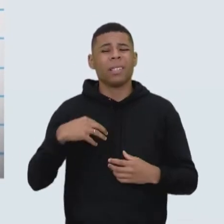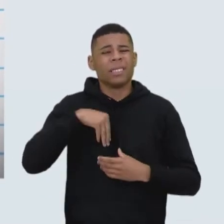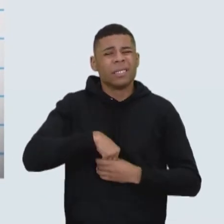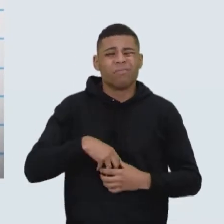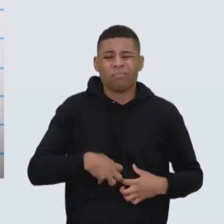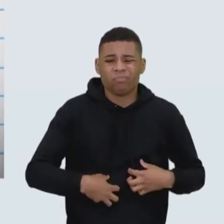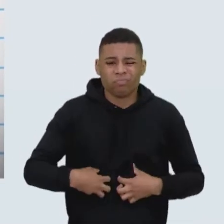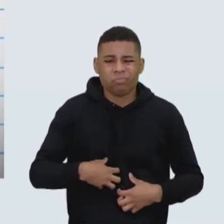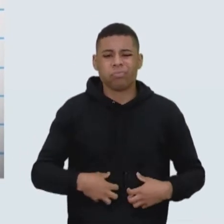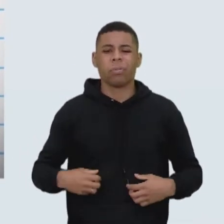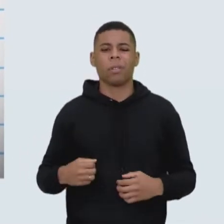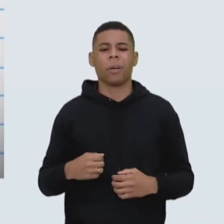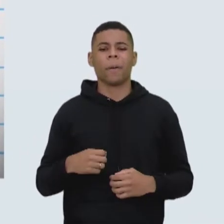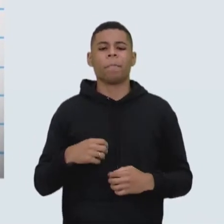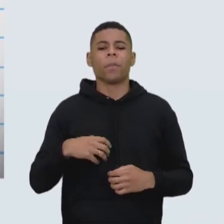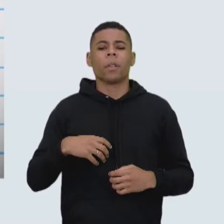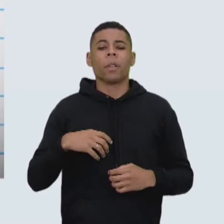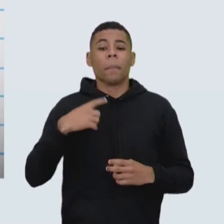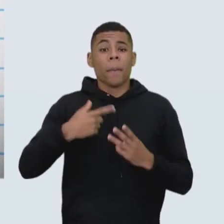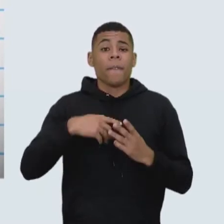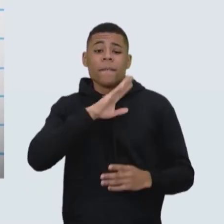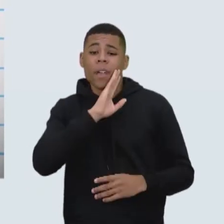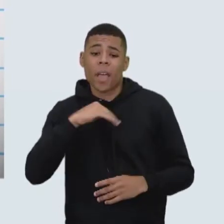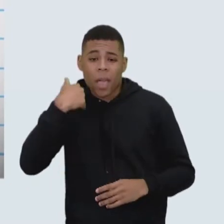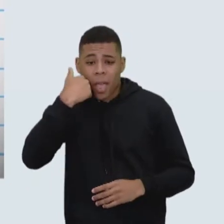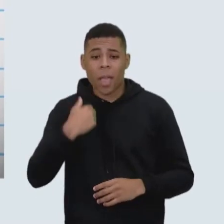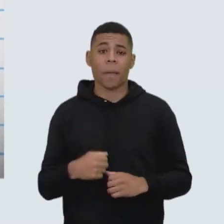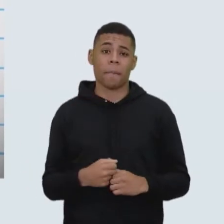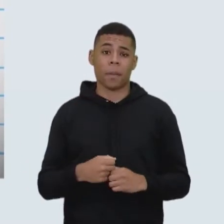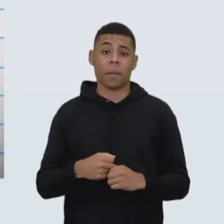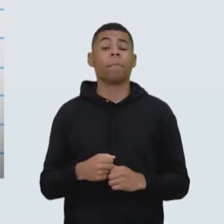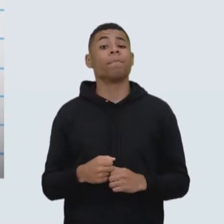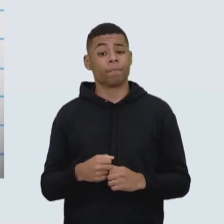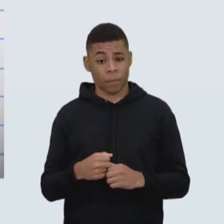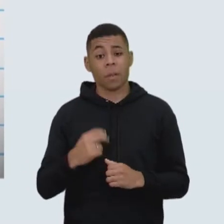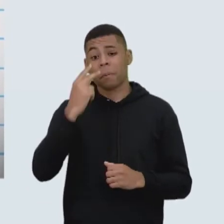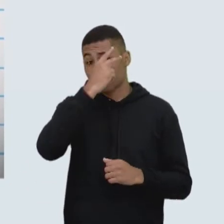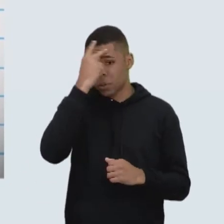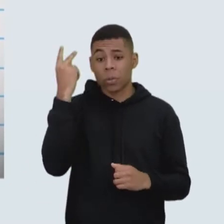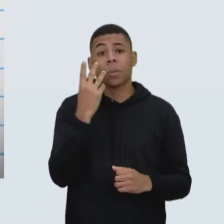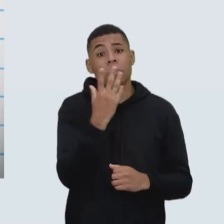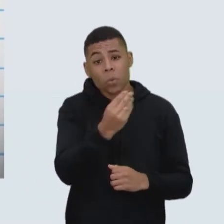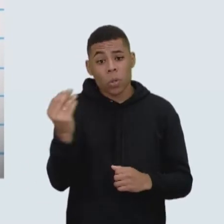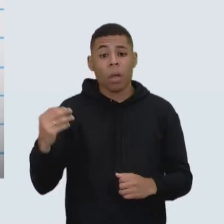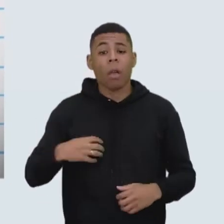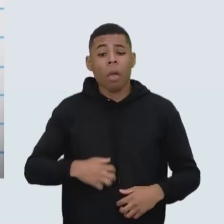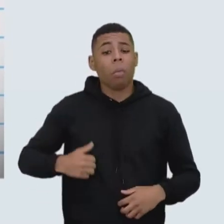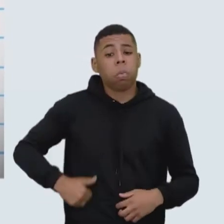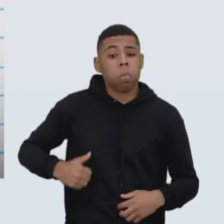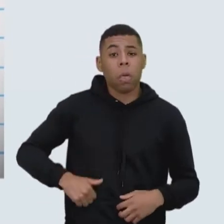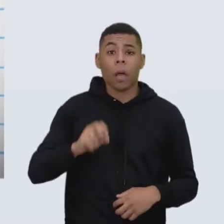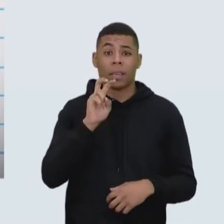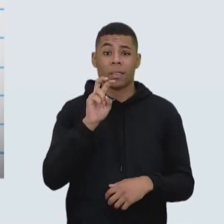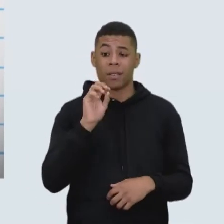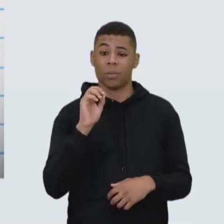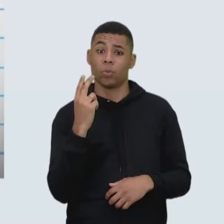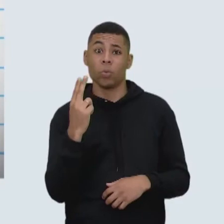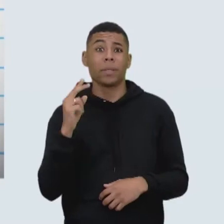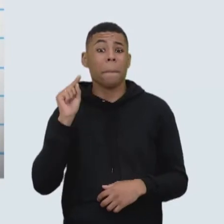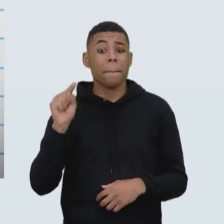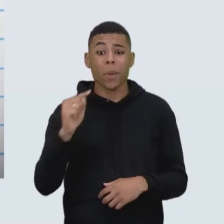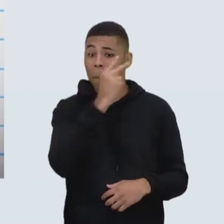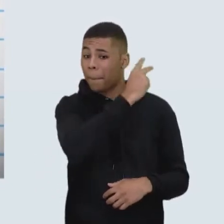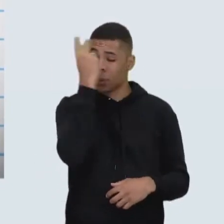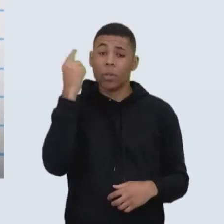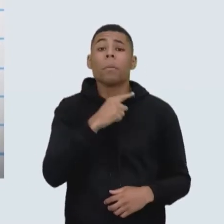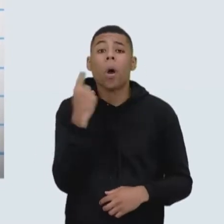que a ingestão de água contaminada cause mortes por diarreia em 502 mil pessoas por ano. E pensar que o simples ato